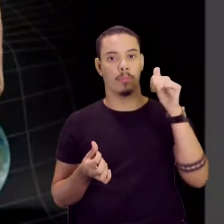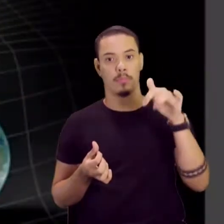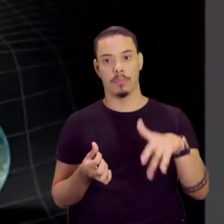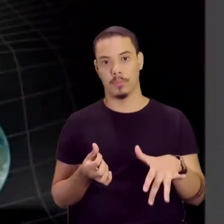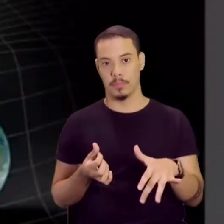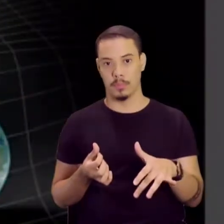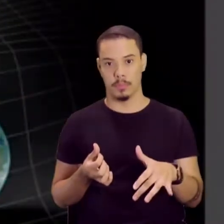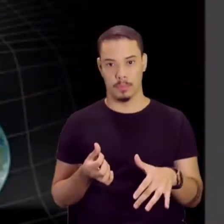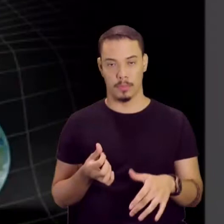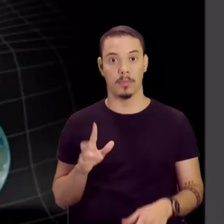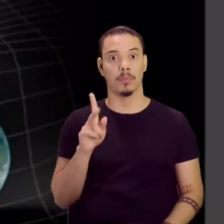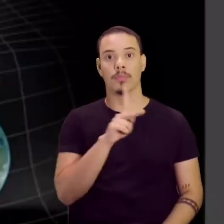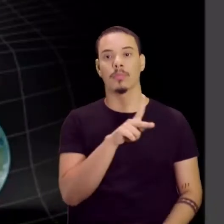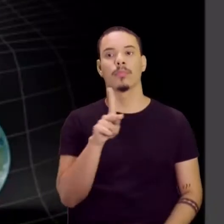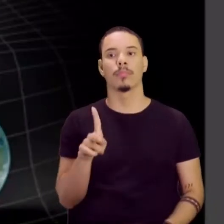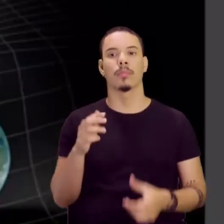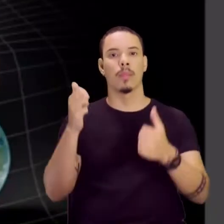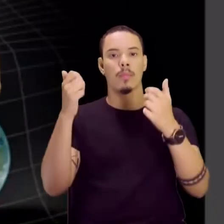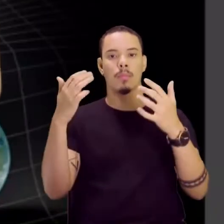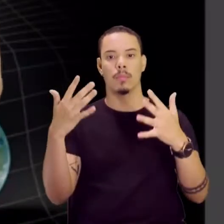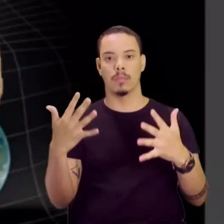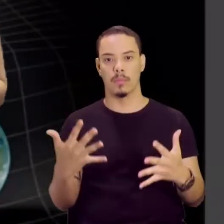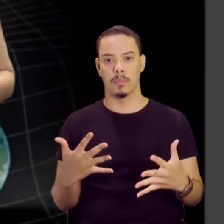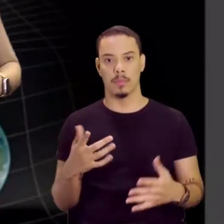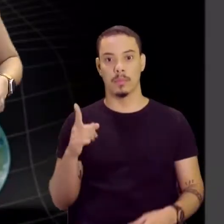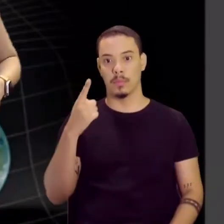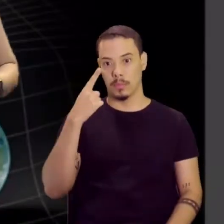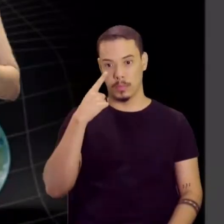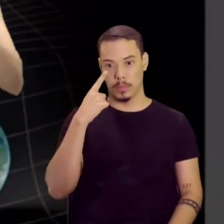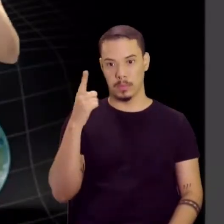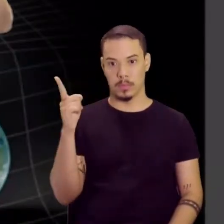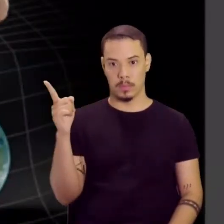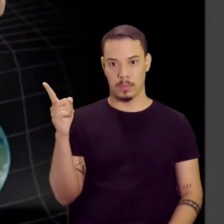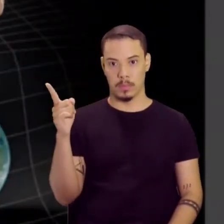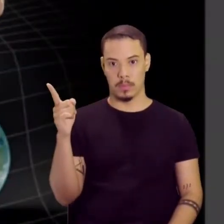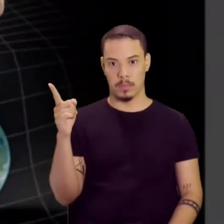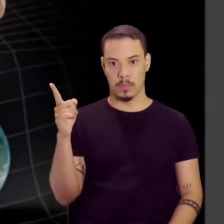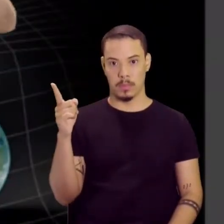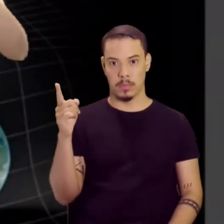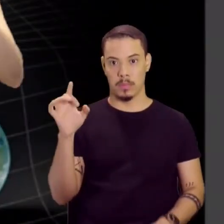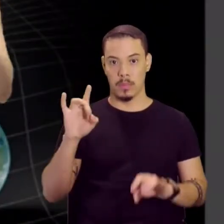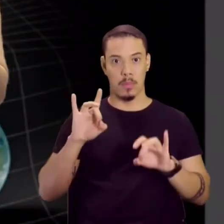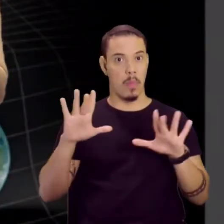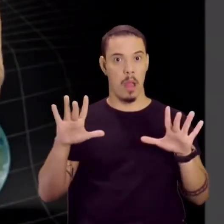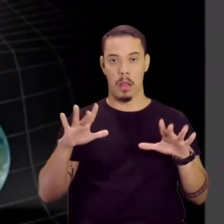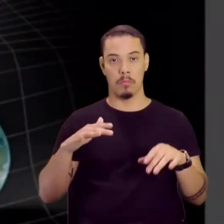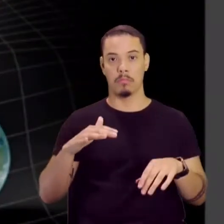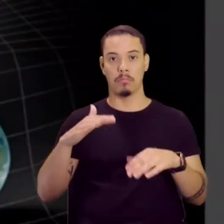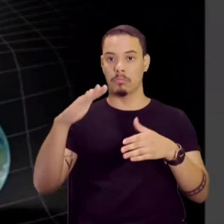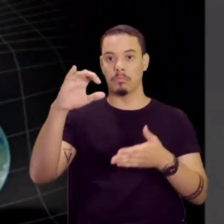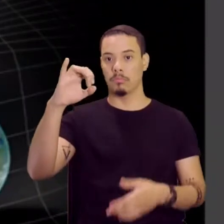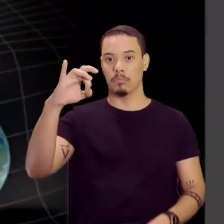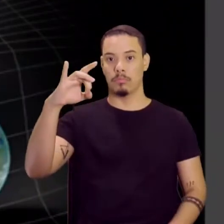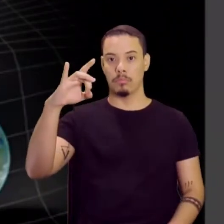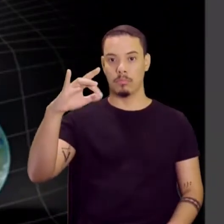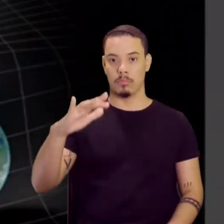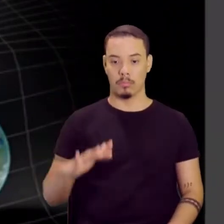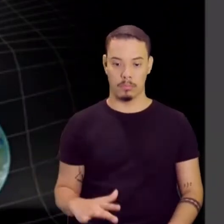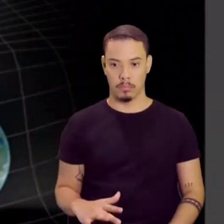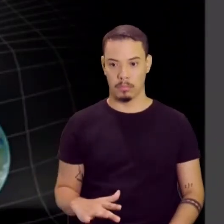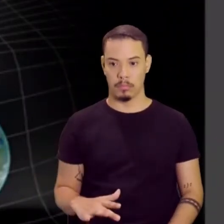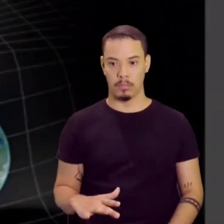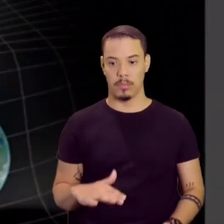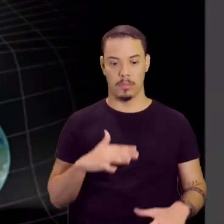Né? O produtor dessa está falando o seguinte, ó, tá aqui, pincel, certo? Só soltou. Só soltei. Aí ele vai entrar aqui, ó,